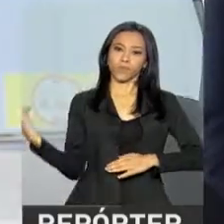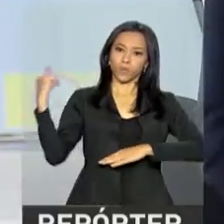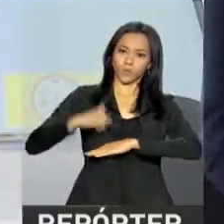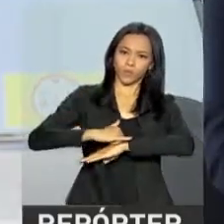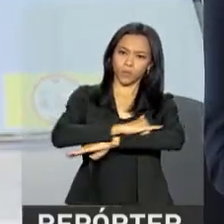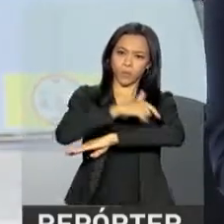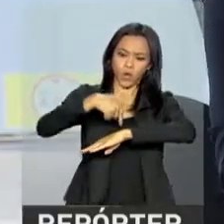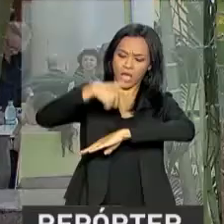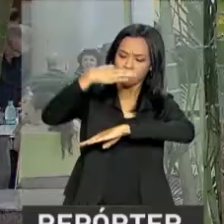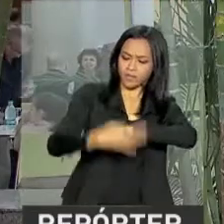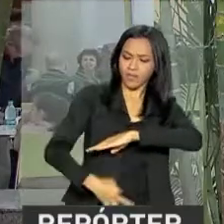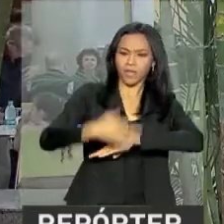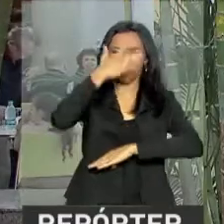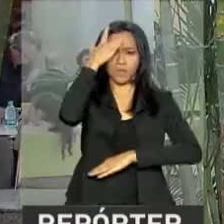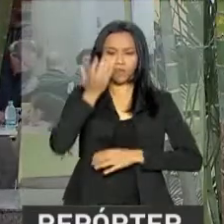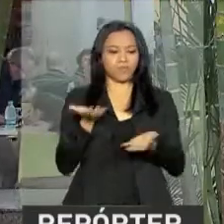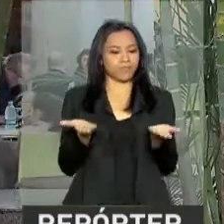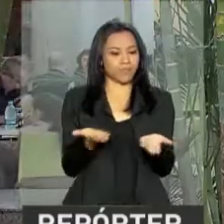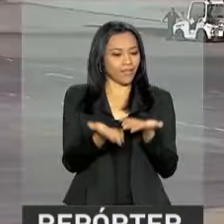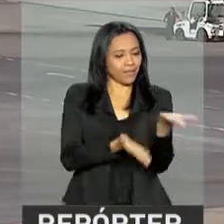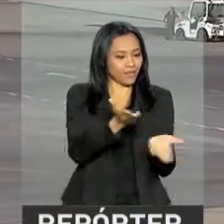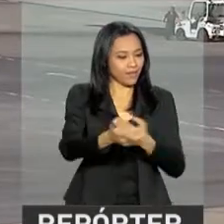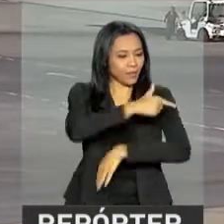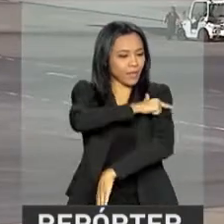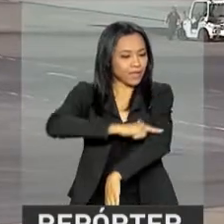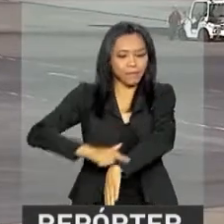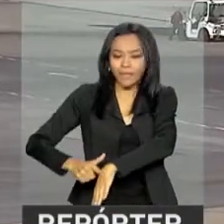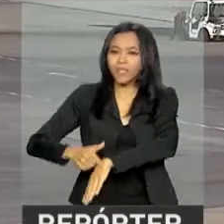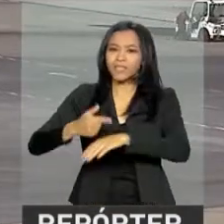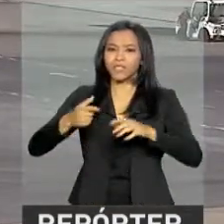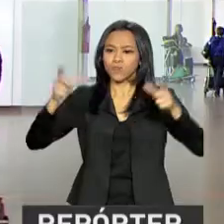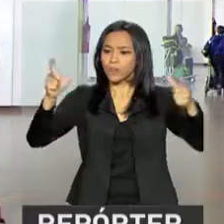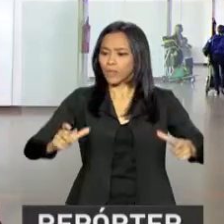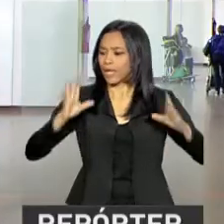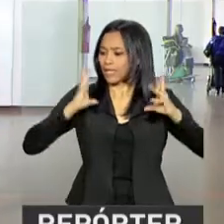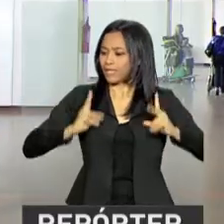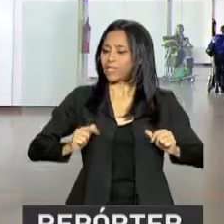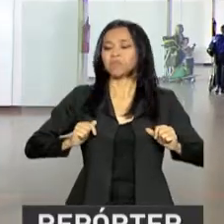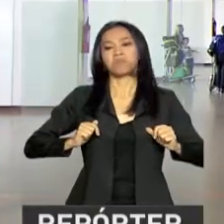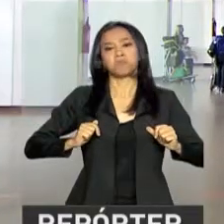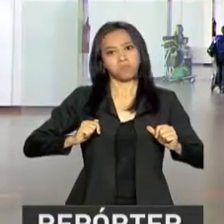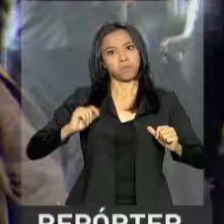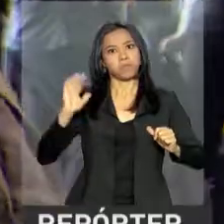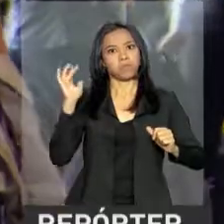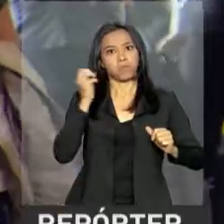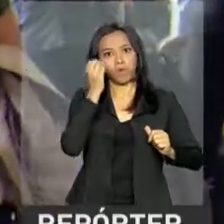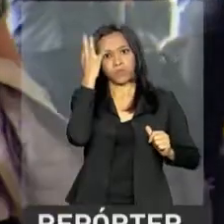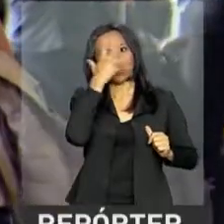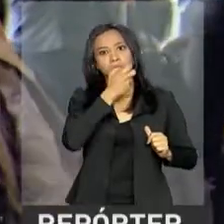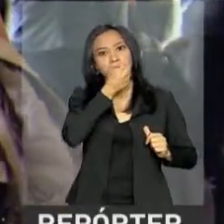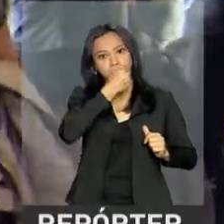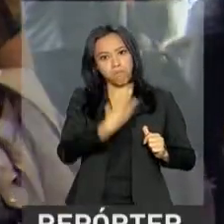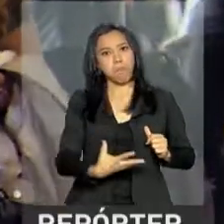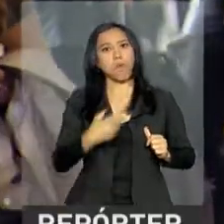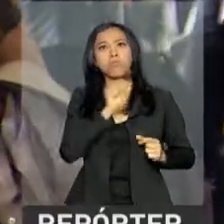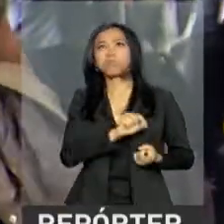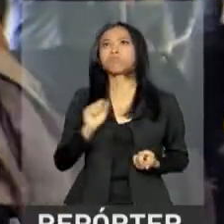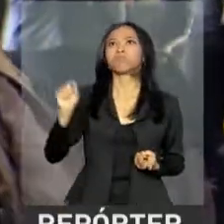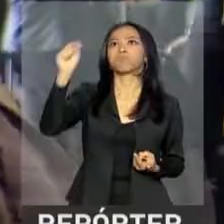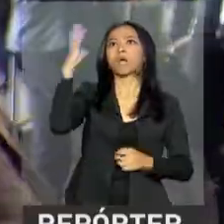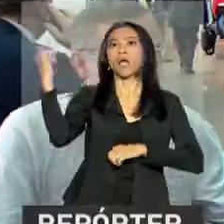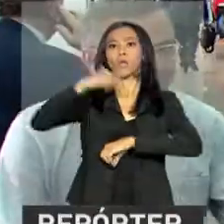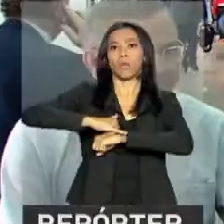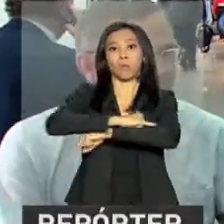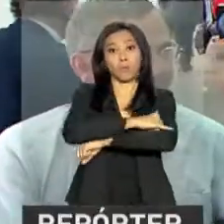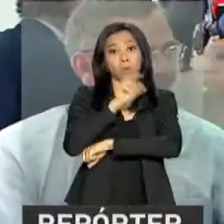atendentes cordiais ambientes limpos os aeroportos brasileiros agradam cada vez mais os milhares de passageiros que passam